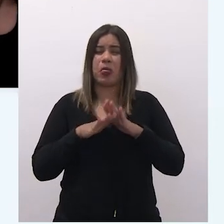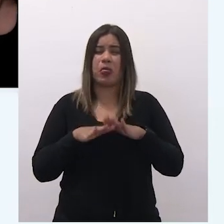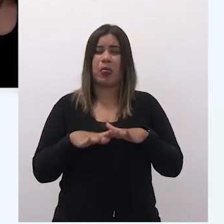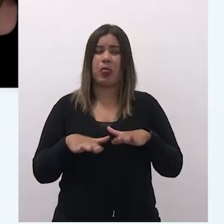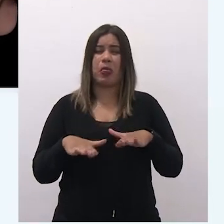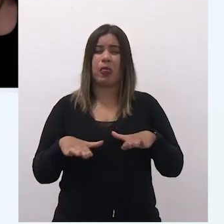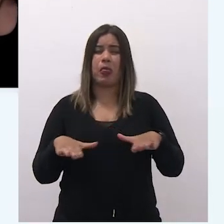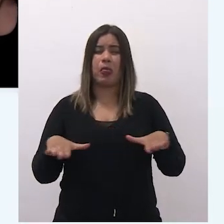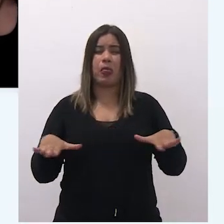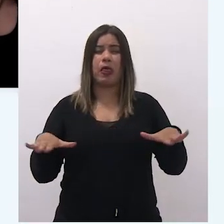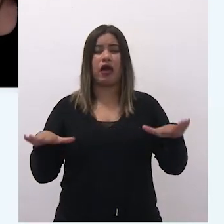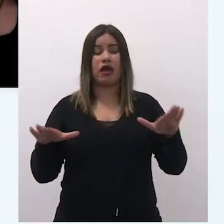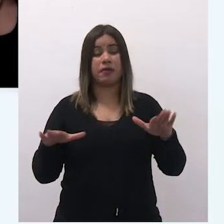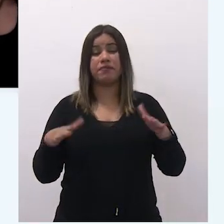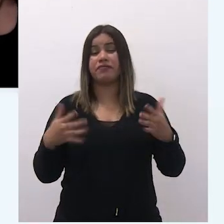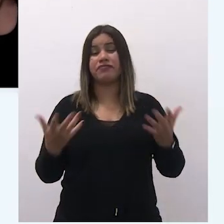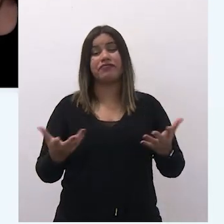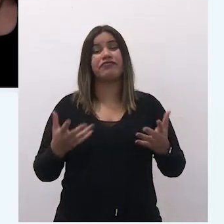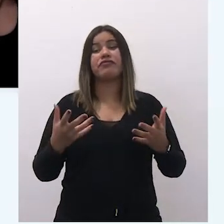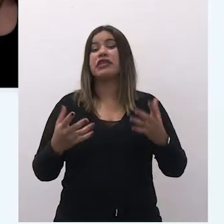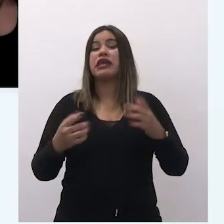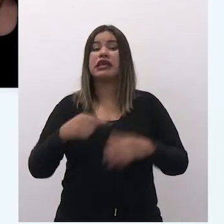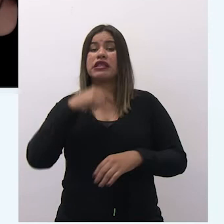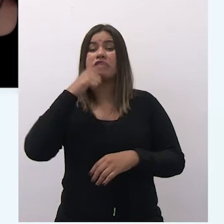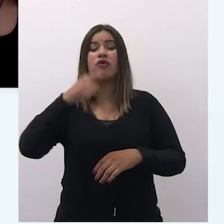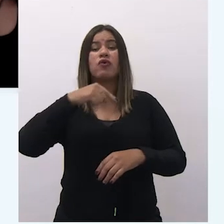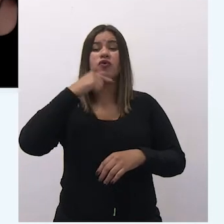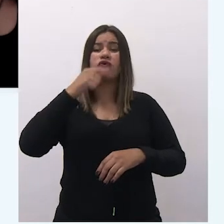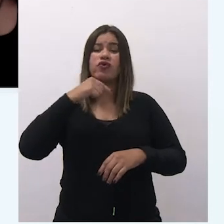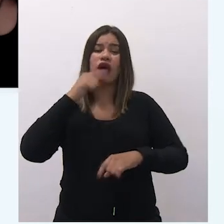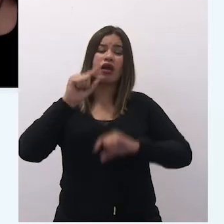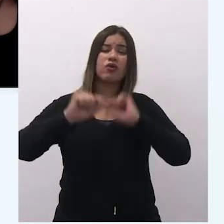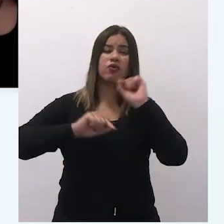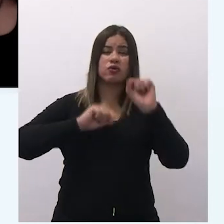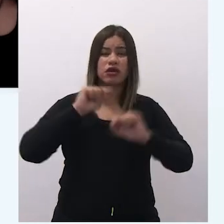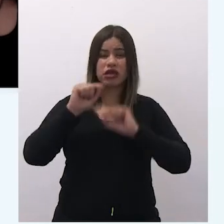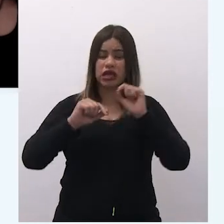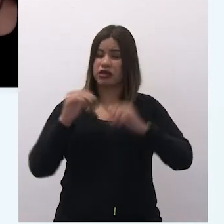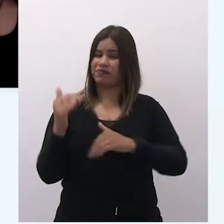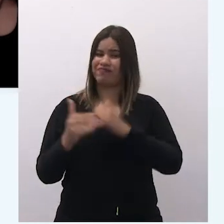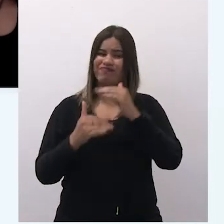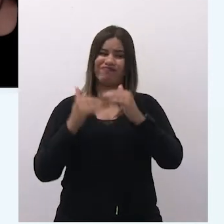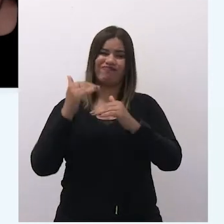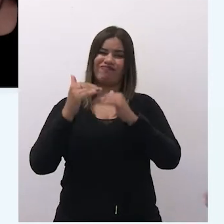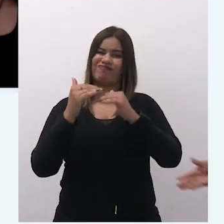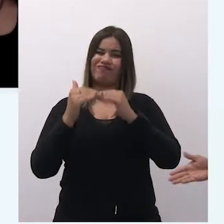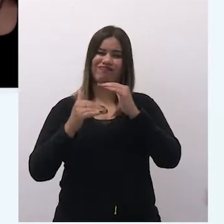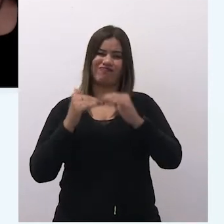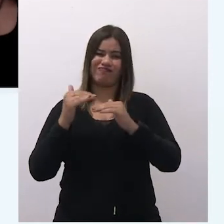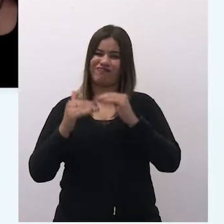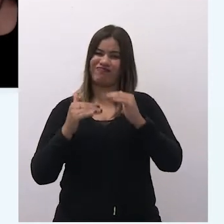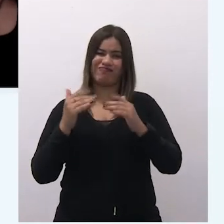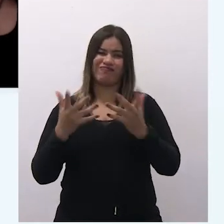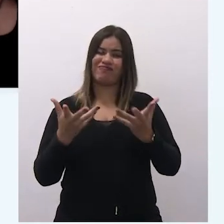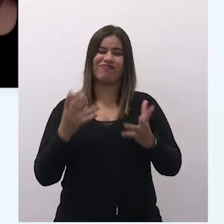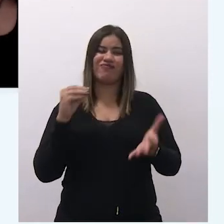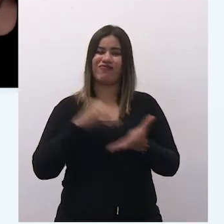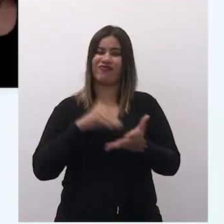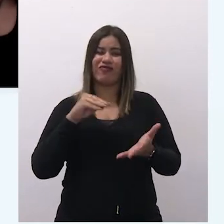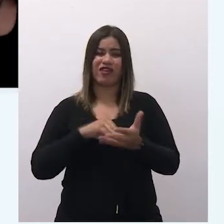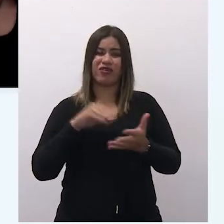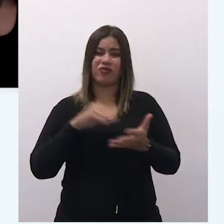aquisição dos conhecimentos. E aí não há, na maior parte das vezes, o desenvolvimento das habilidades. Ele está